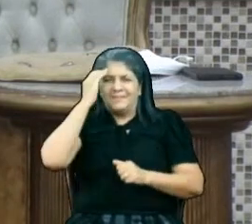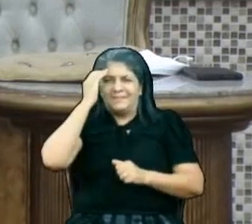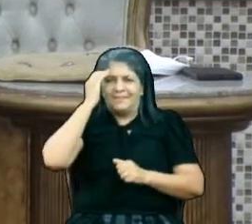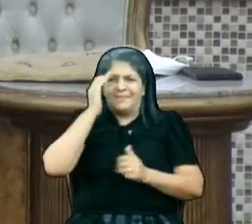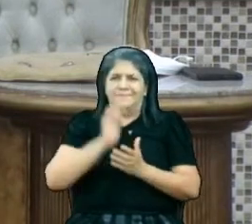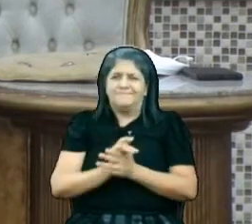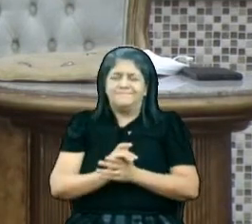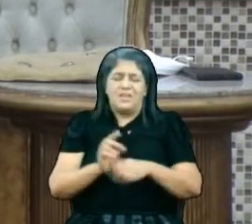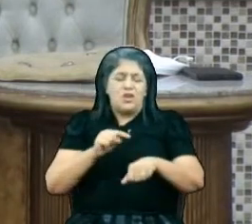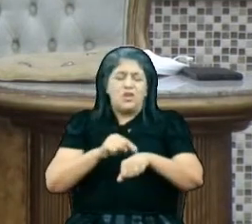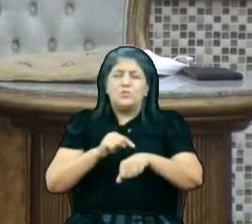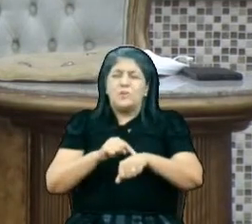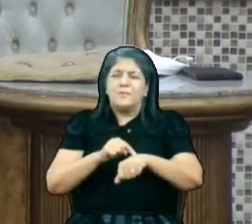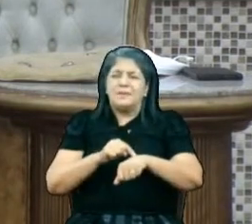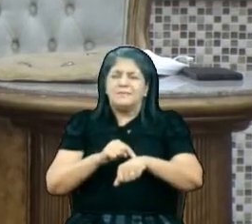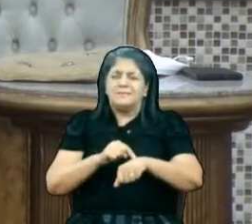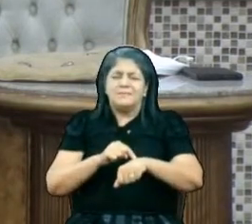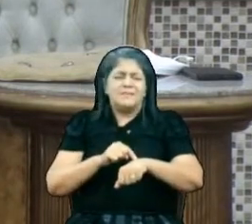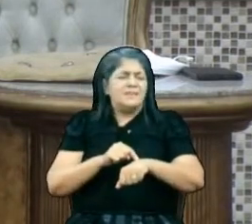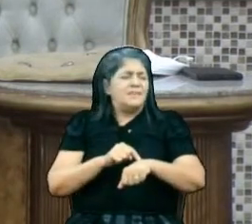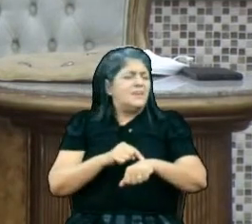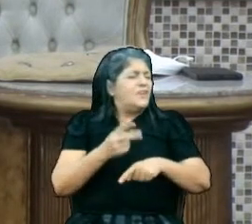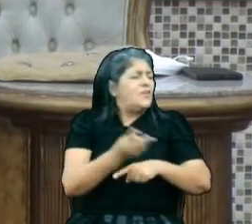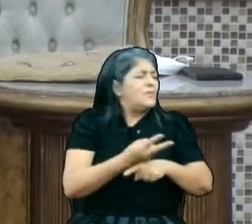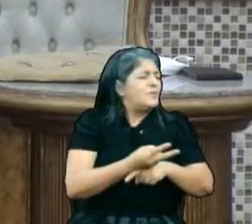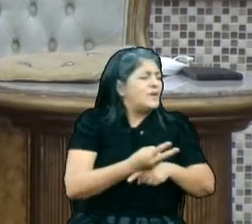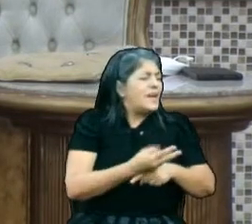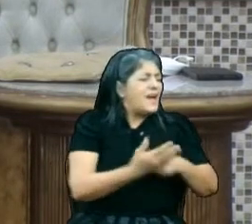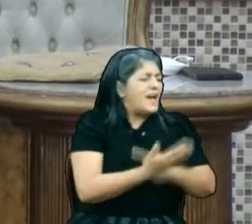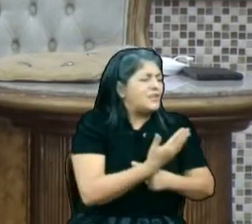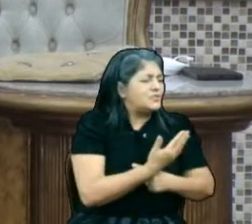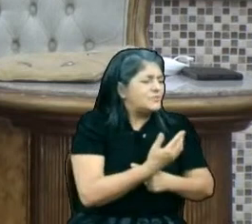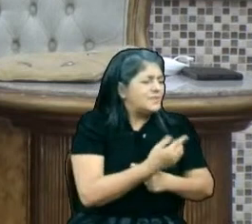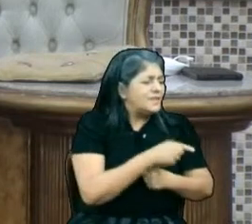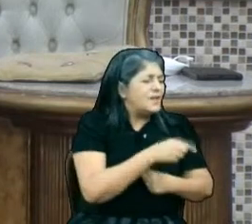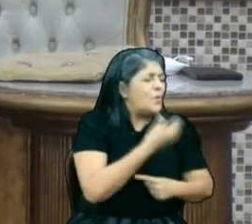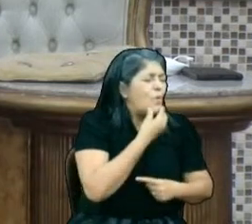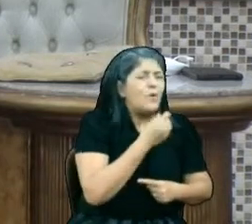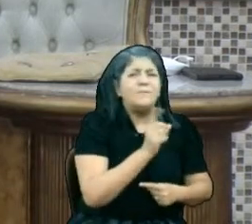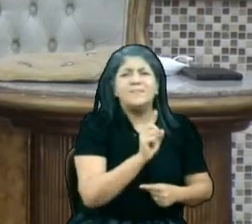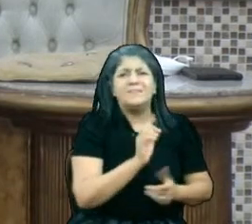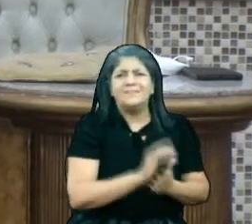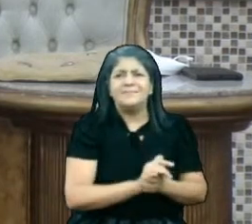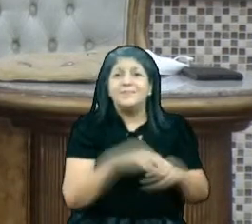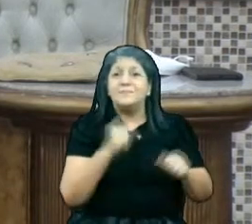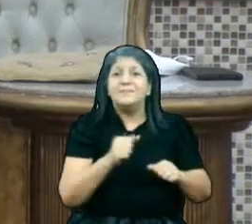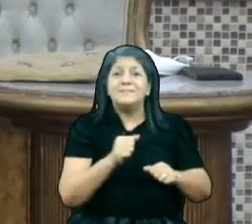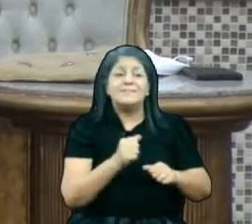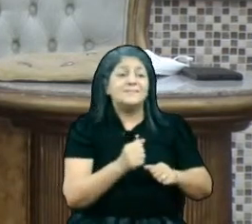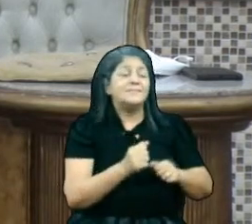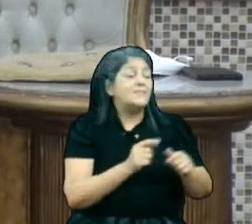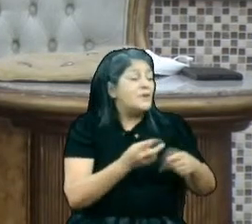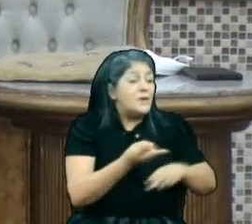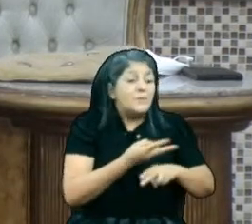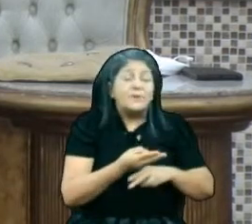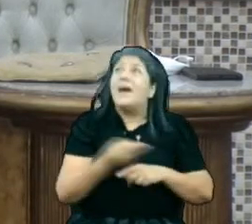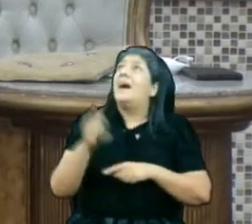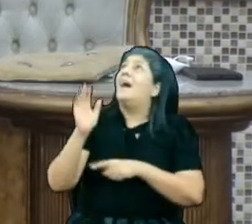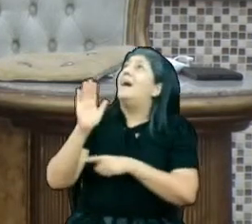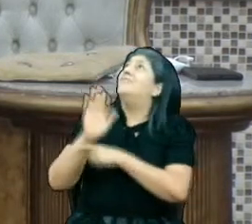não é pelo braço da Carne pelo braço do Espírito glória a Deus bom